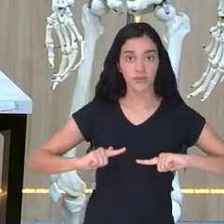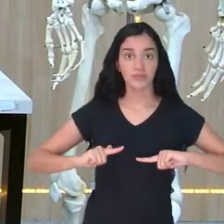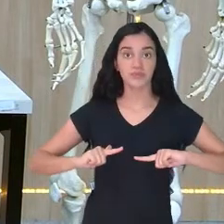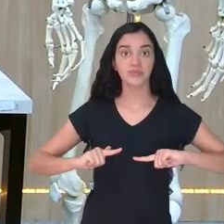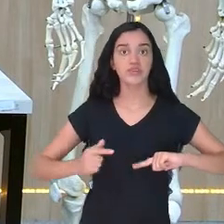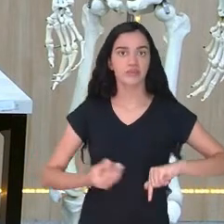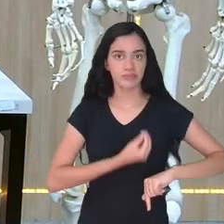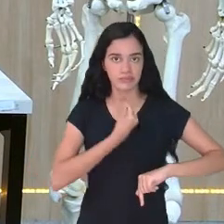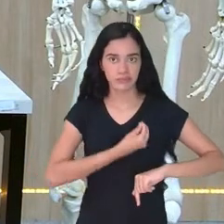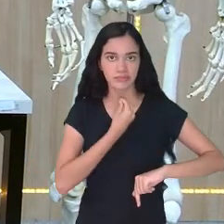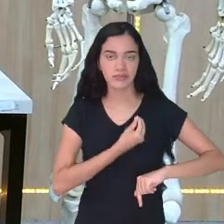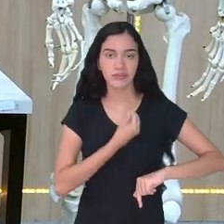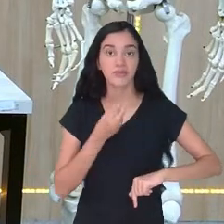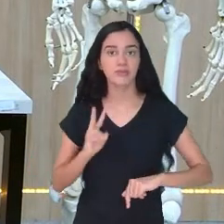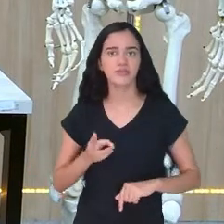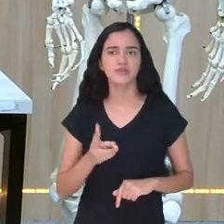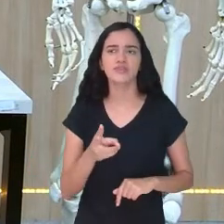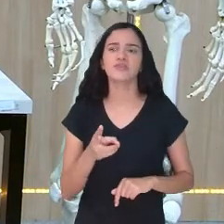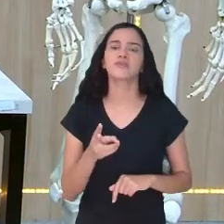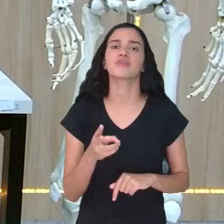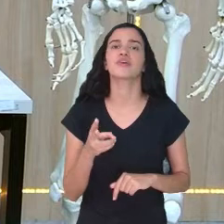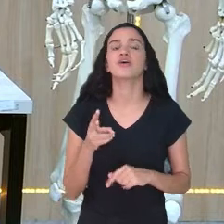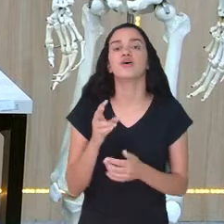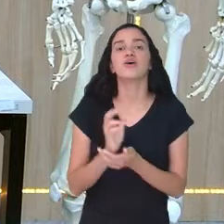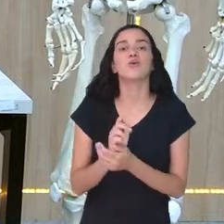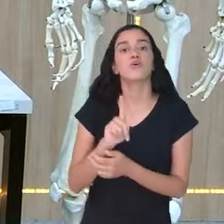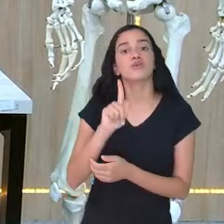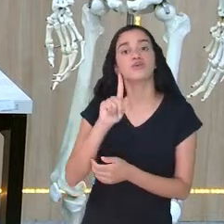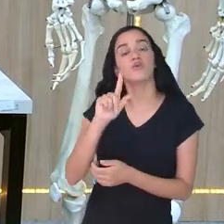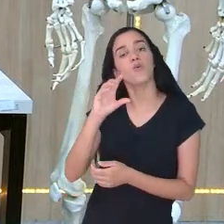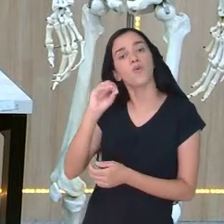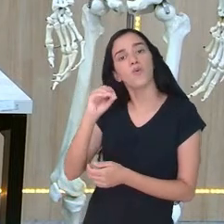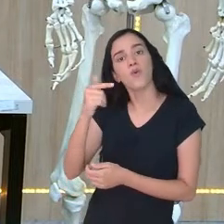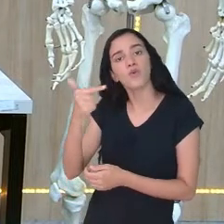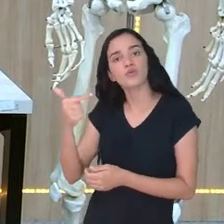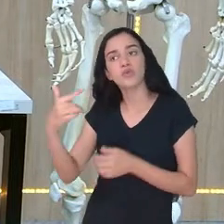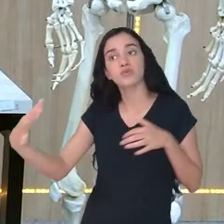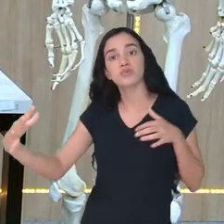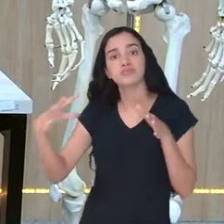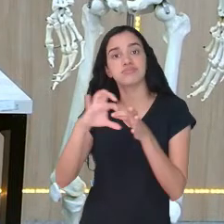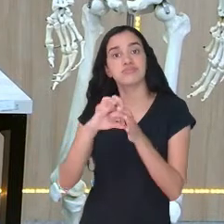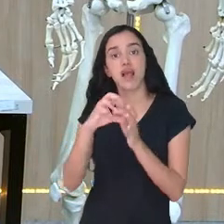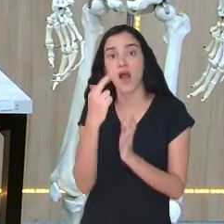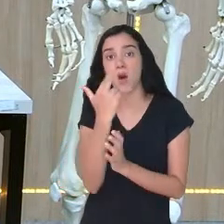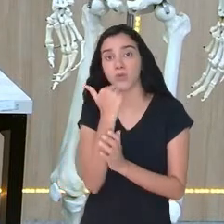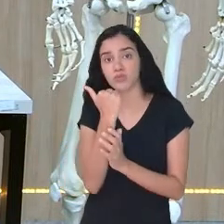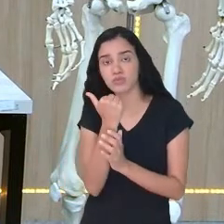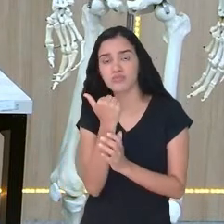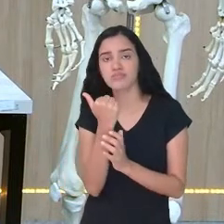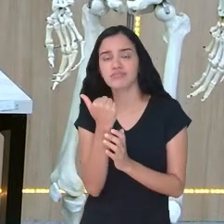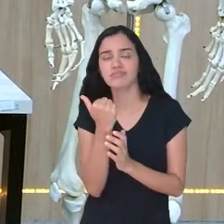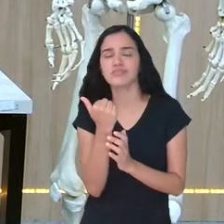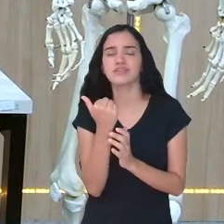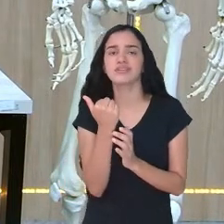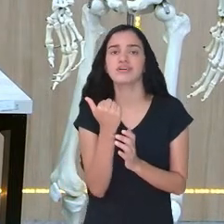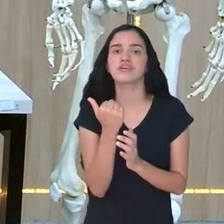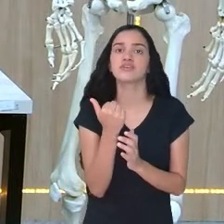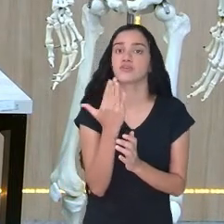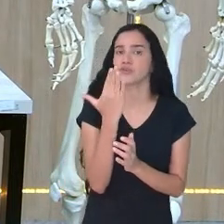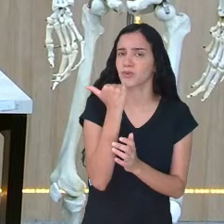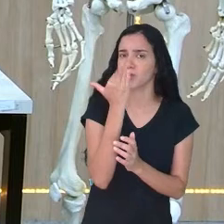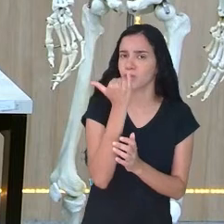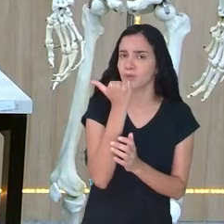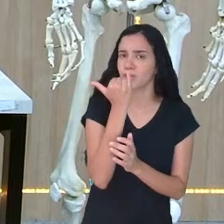vamos continuar. Porque quando esse gás oxigênio se une aos nutrientes que foram digeridos